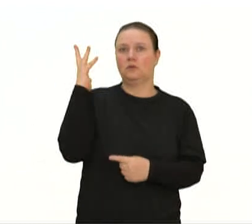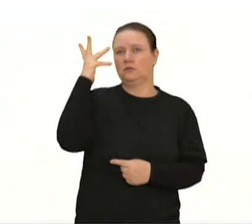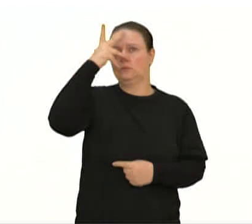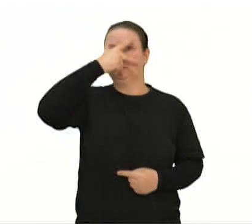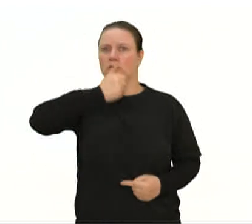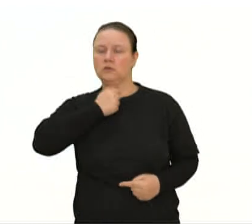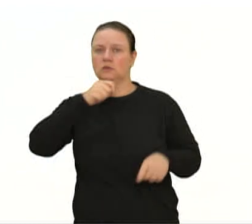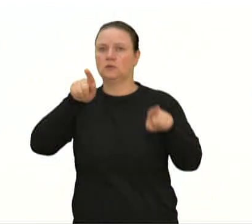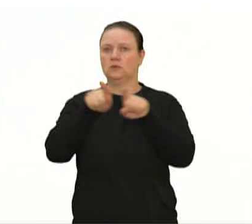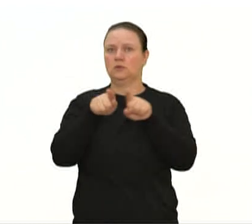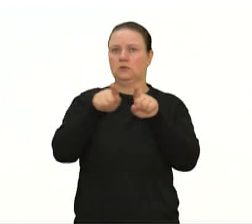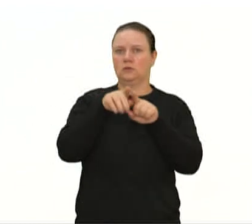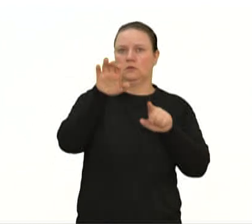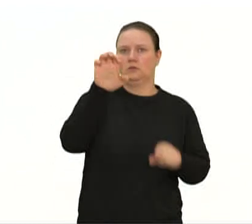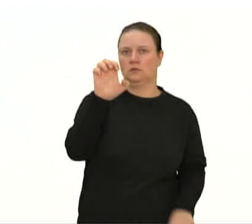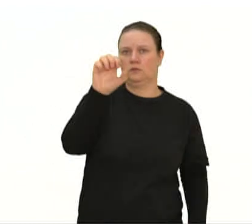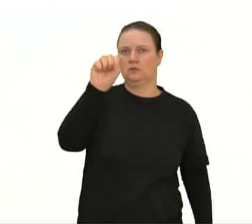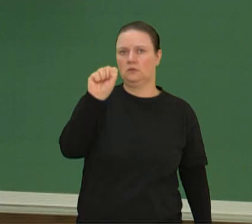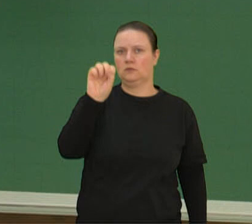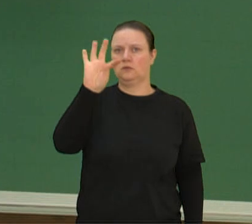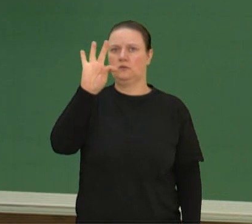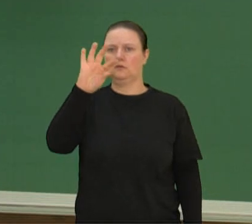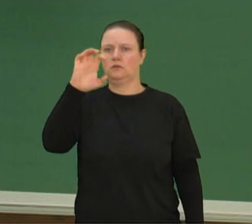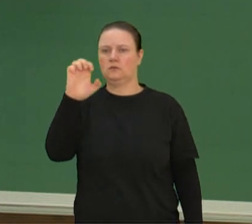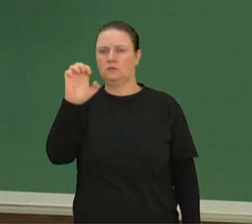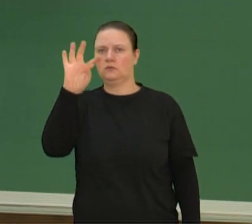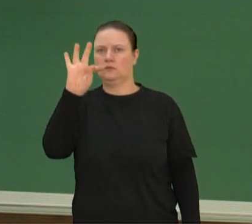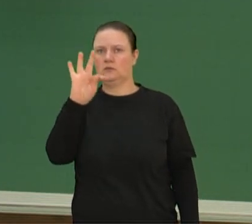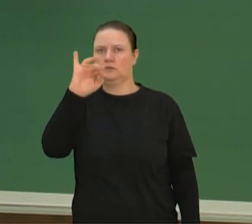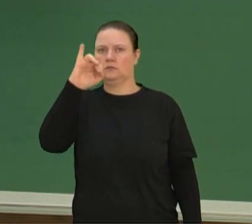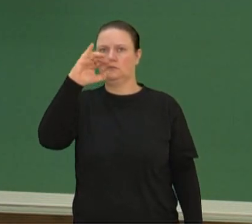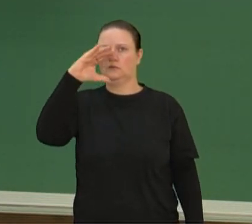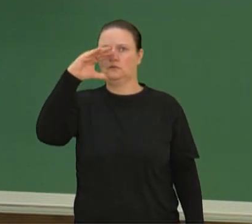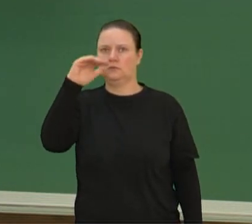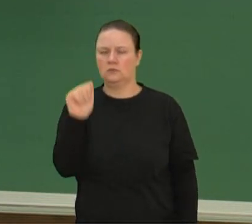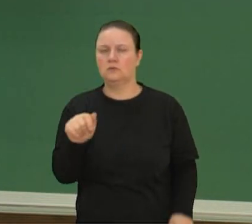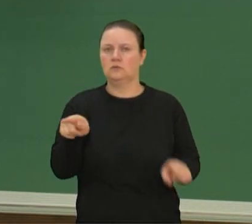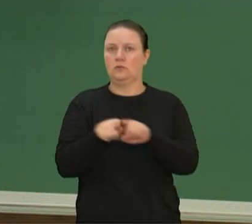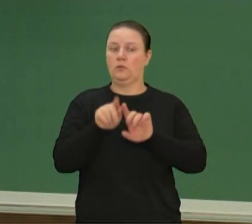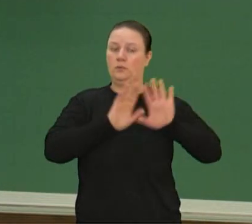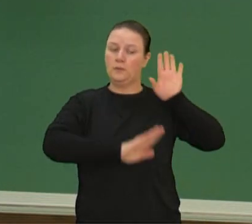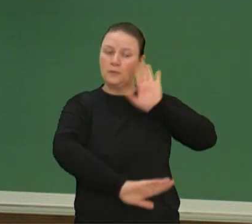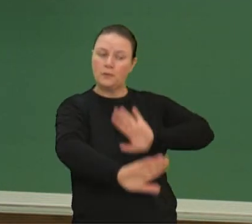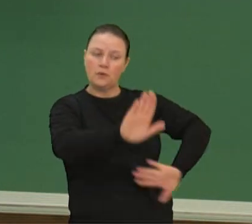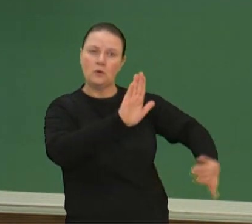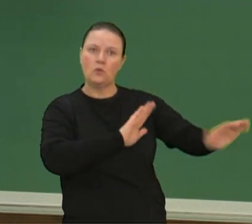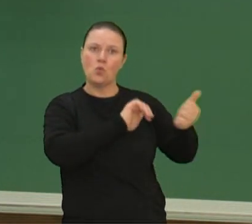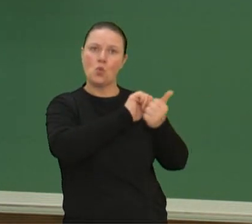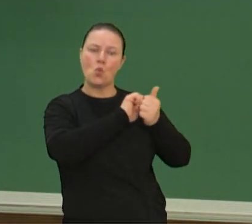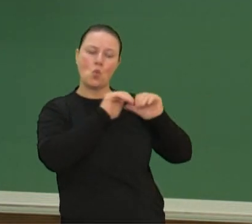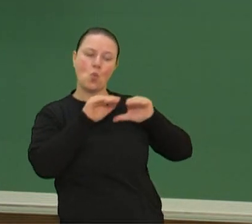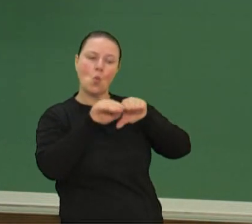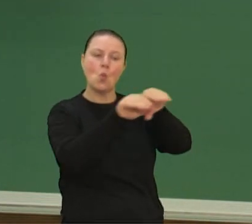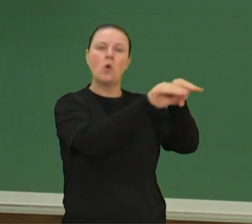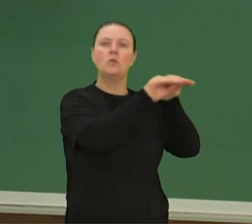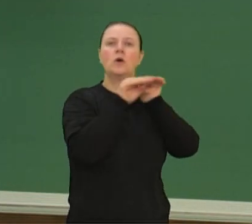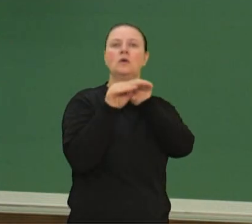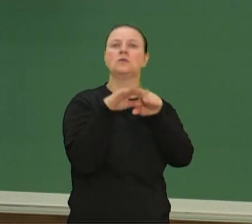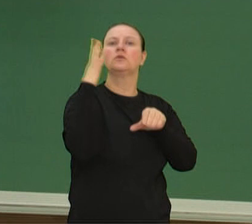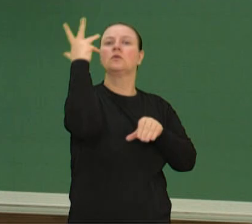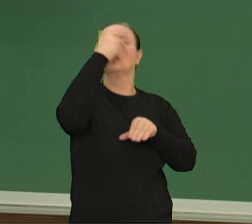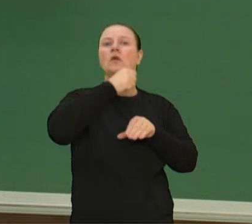e estética. Então, temos que tomar muito cuidado com esses padrões estéticos, esses padrões de beleza que